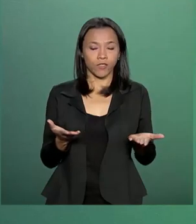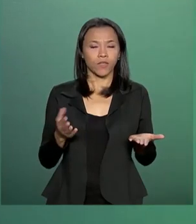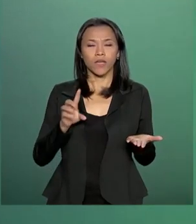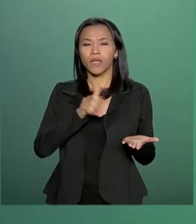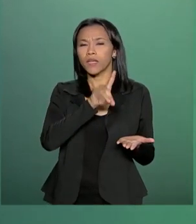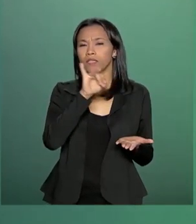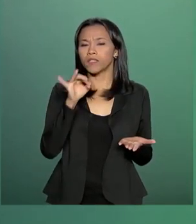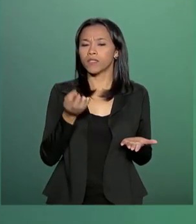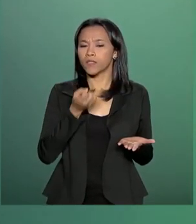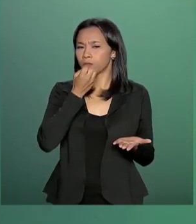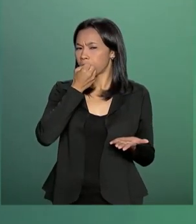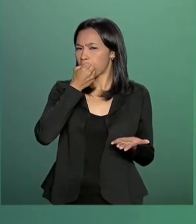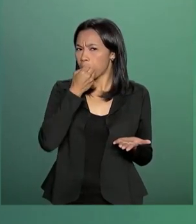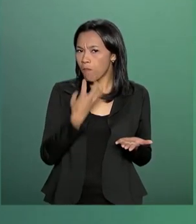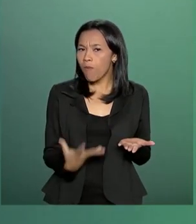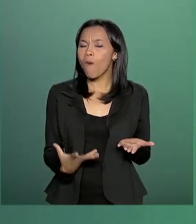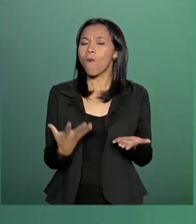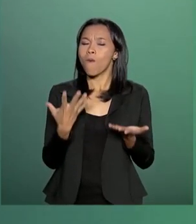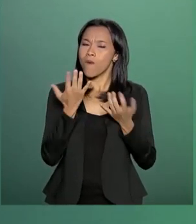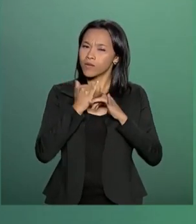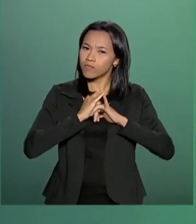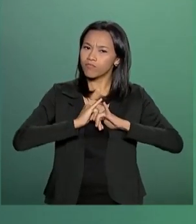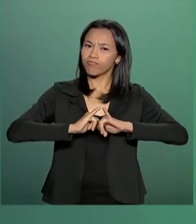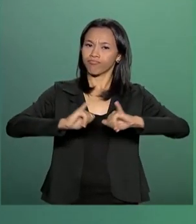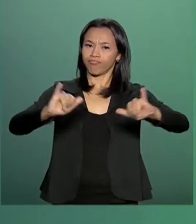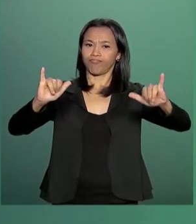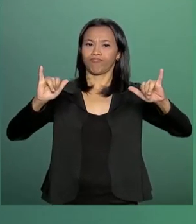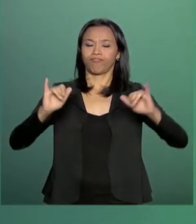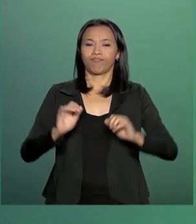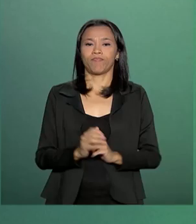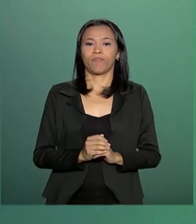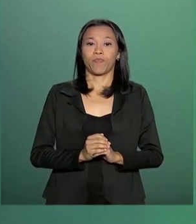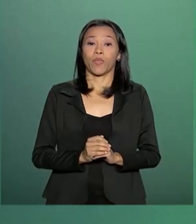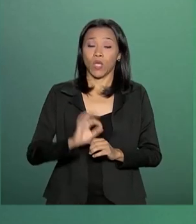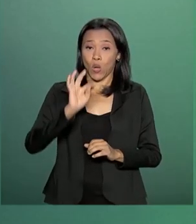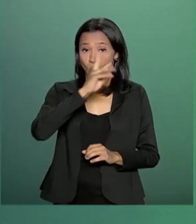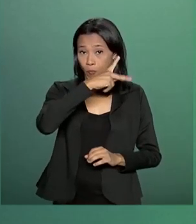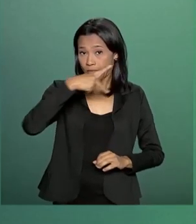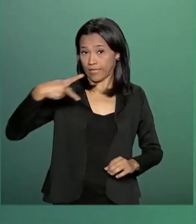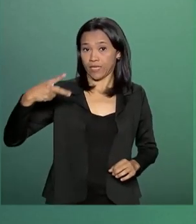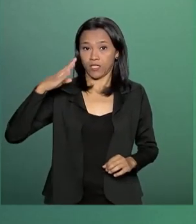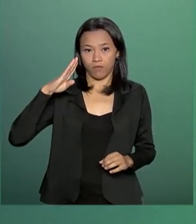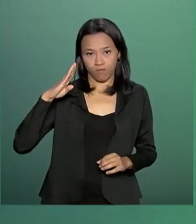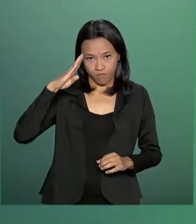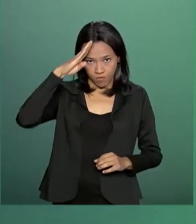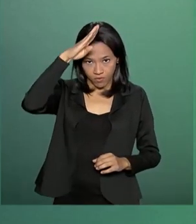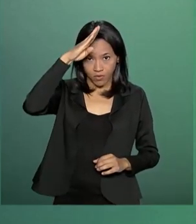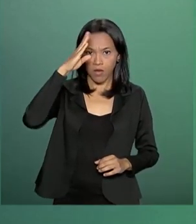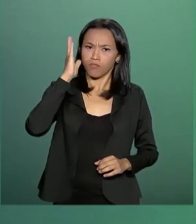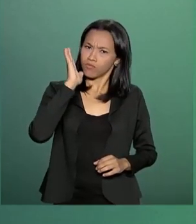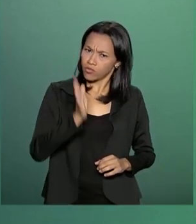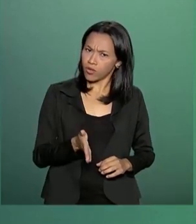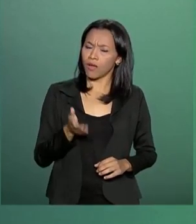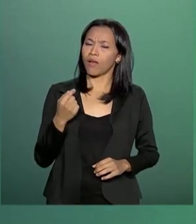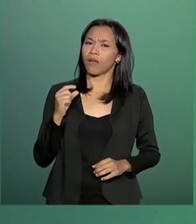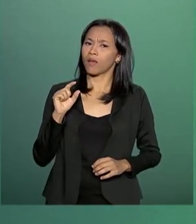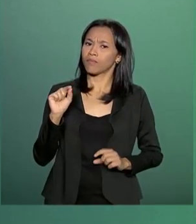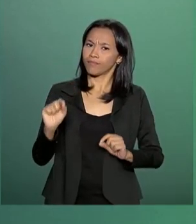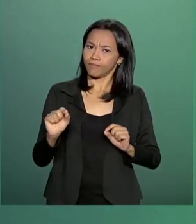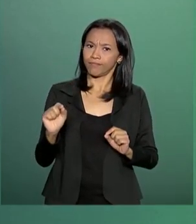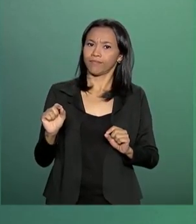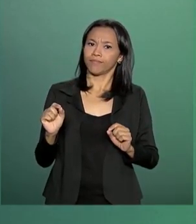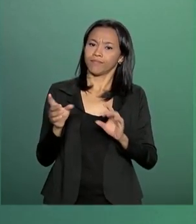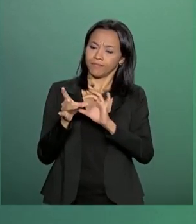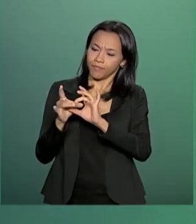Hoje é dia de boas notícias. O presidente Jair Bolsonaro acaba de receber alta médica concedida